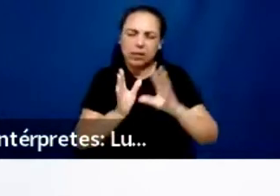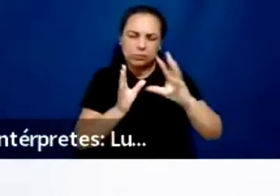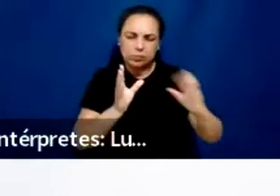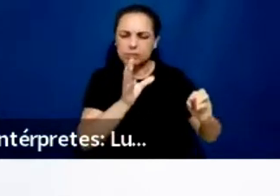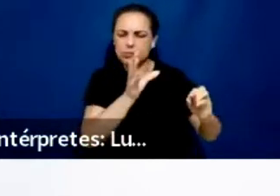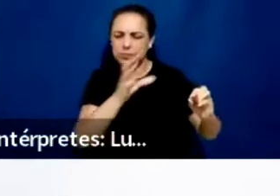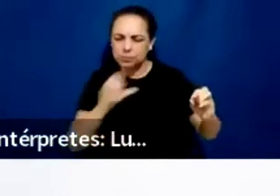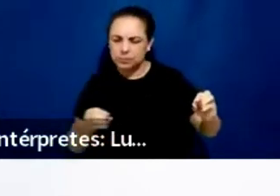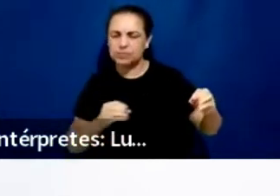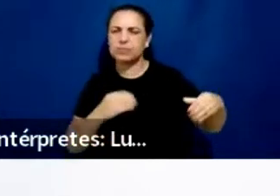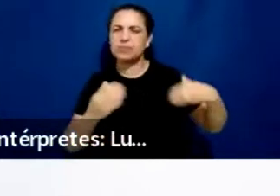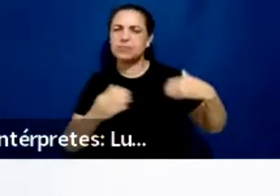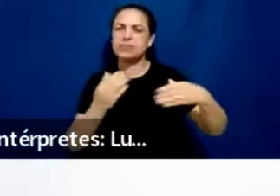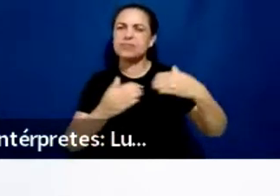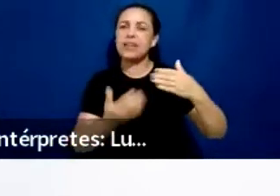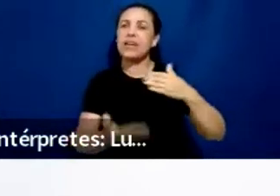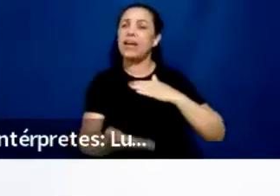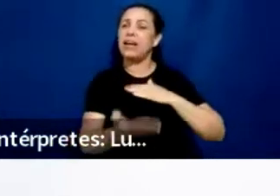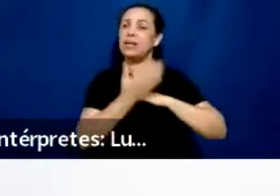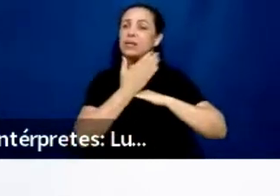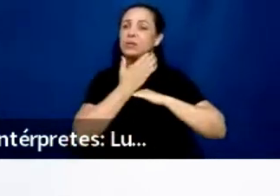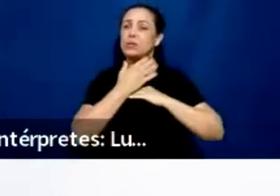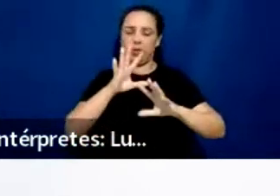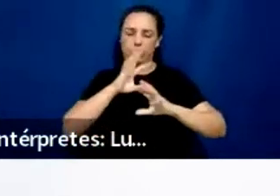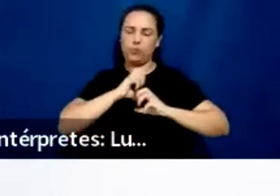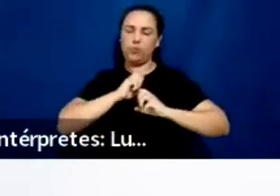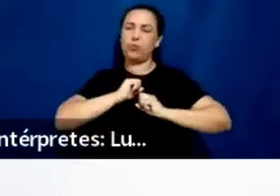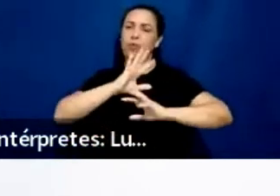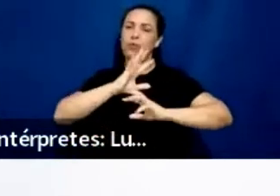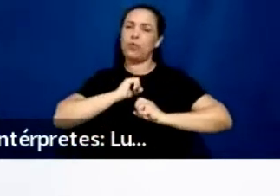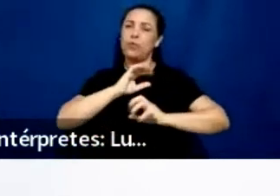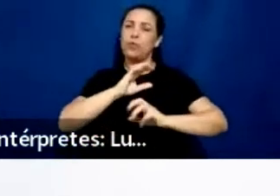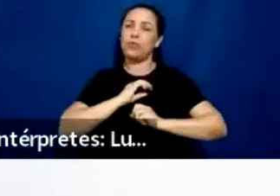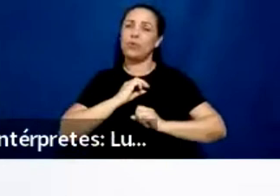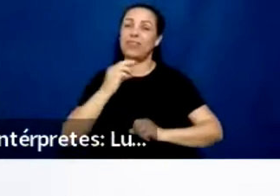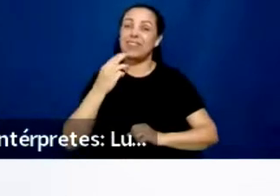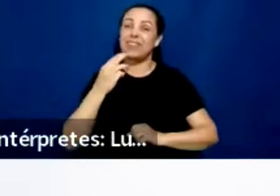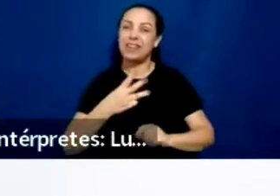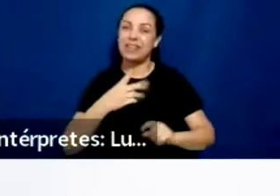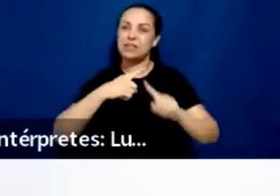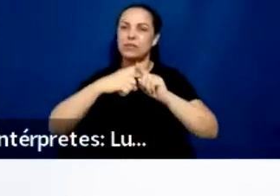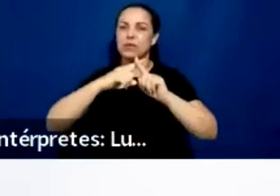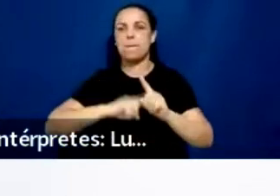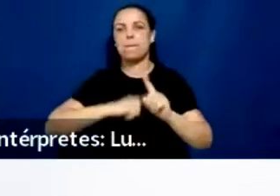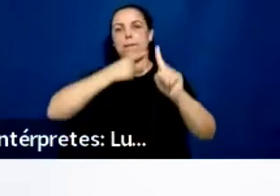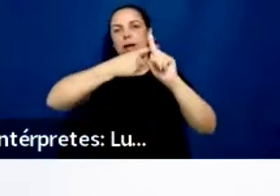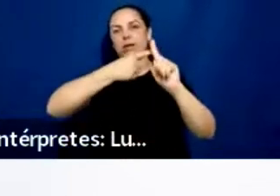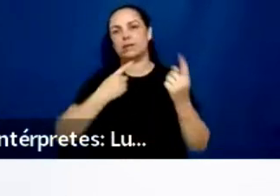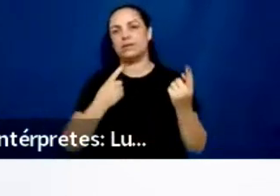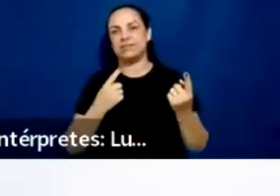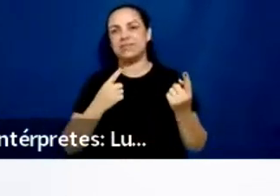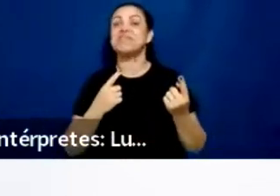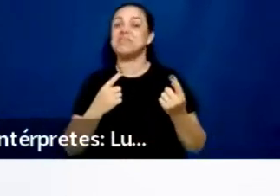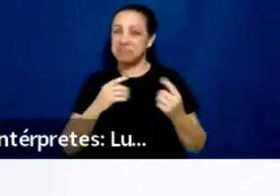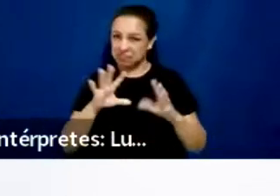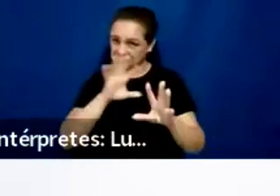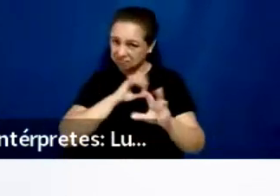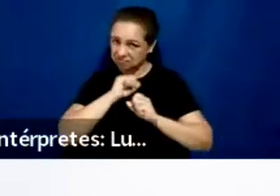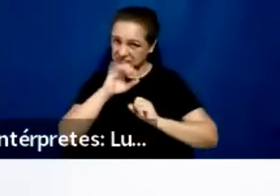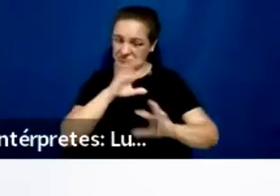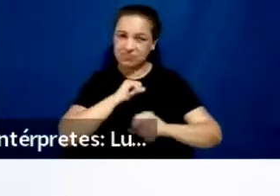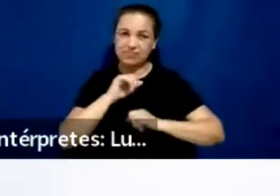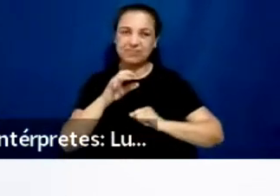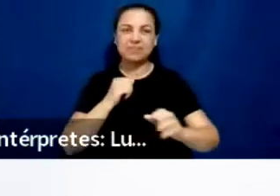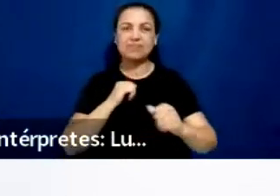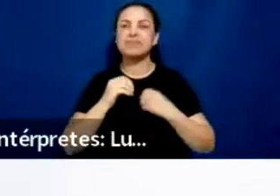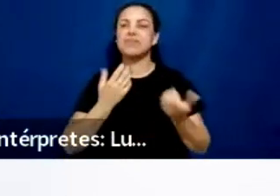formato hidróxido, o nosso organismo absorve 3 vezes mais. Gente, olha como isso é precioso. Só até